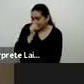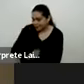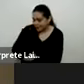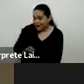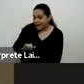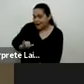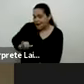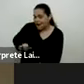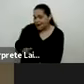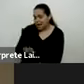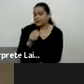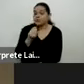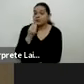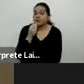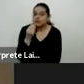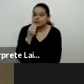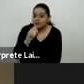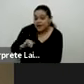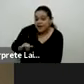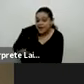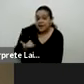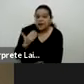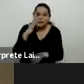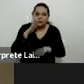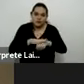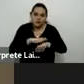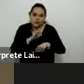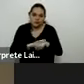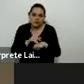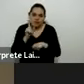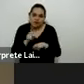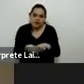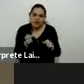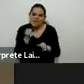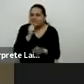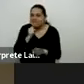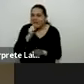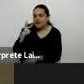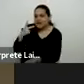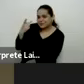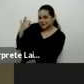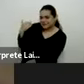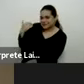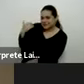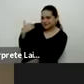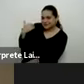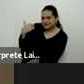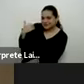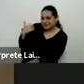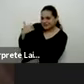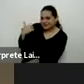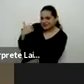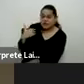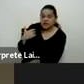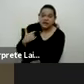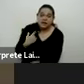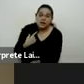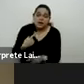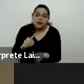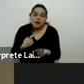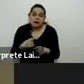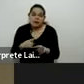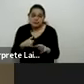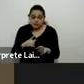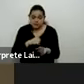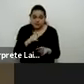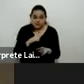política, porque esse detalhe, não existe velha e nova política. Existe a política correta,